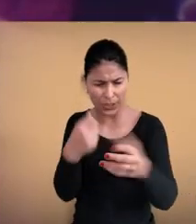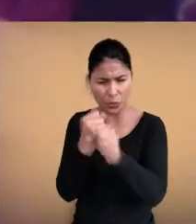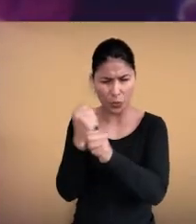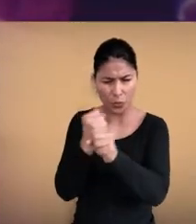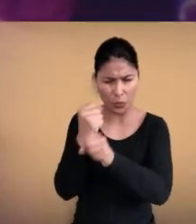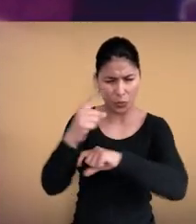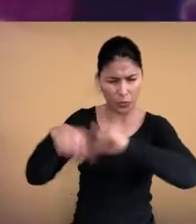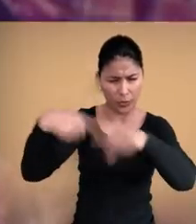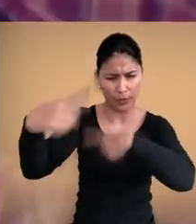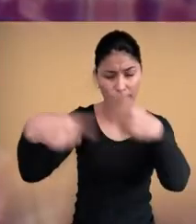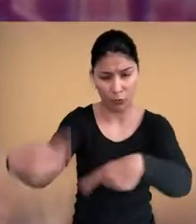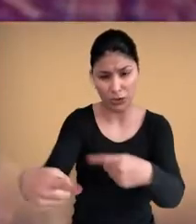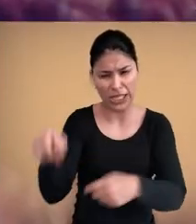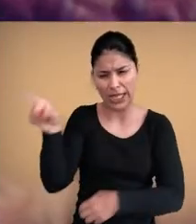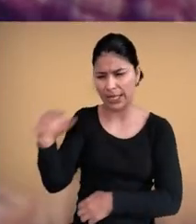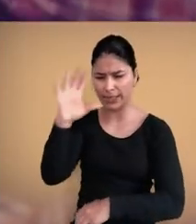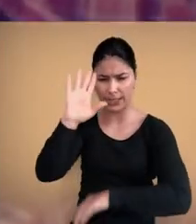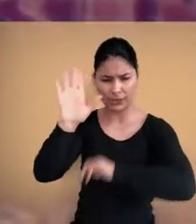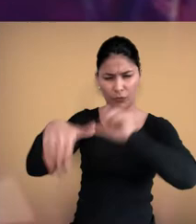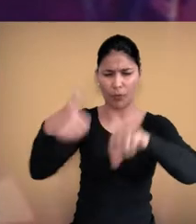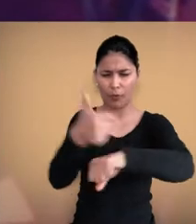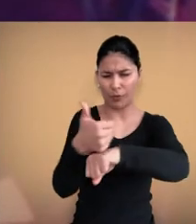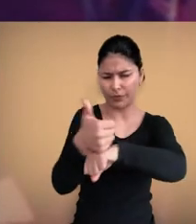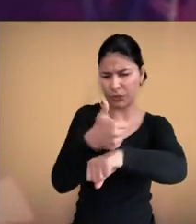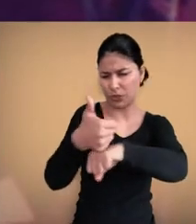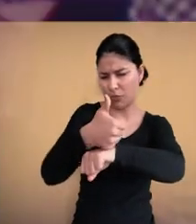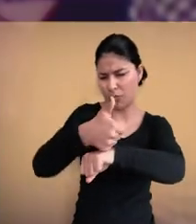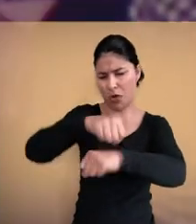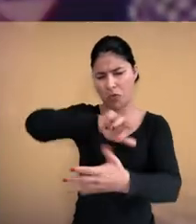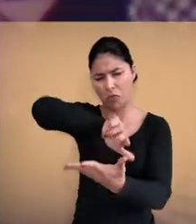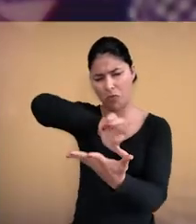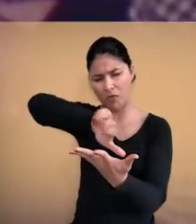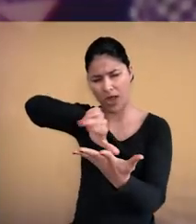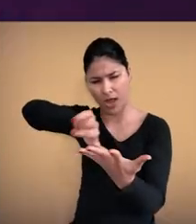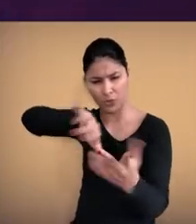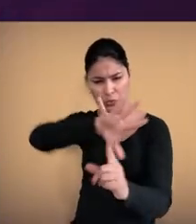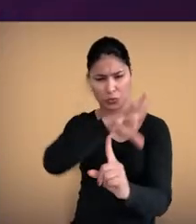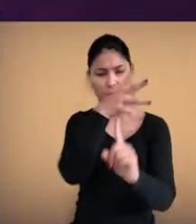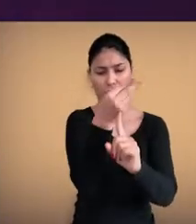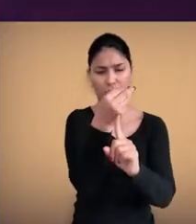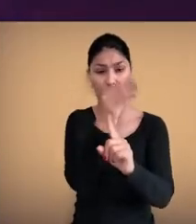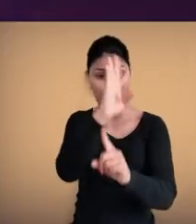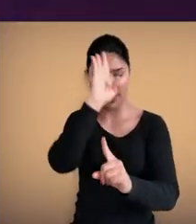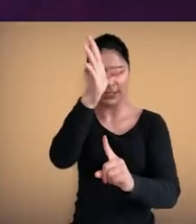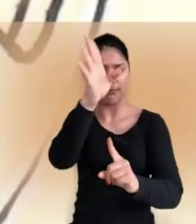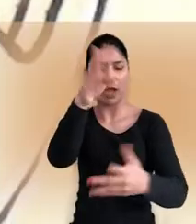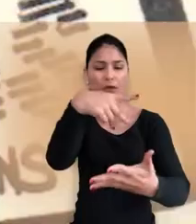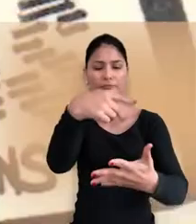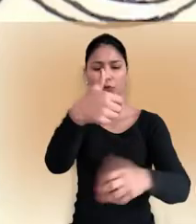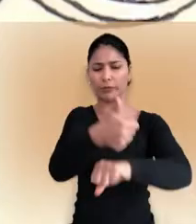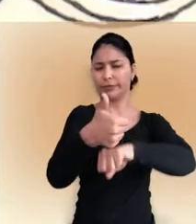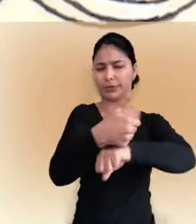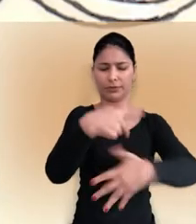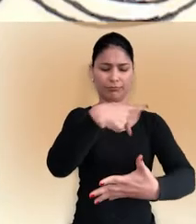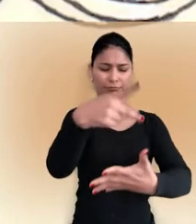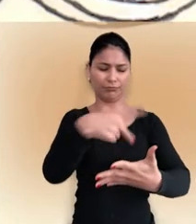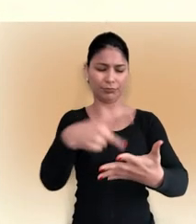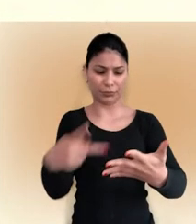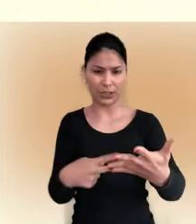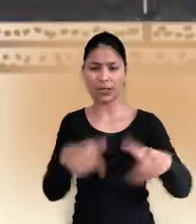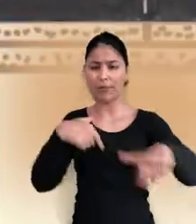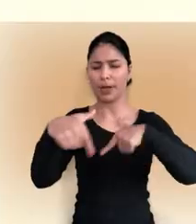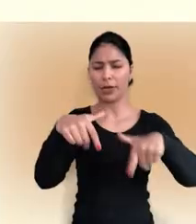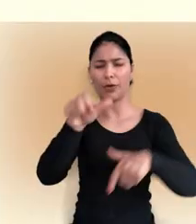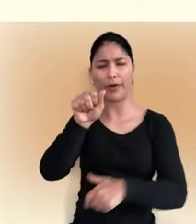se tornou um artista múltiplo, se destacando como desenhista. Trabalhou como arte